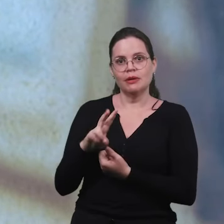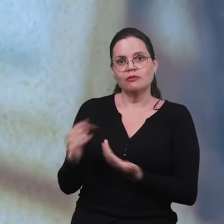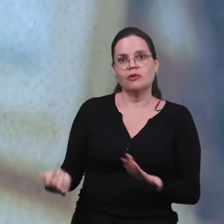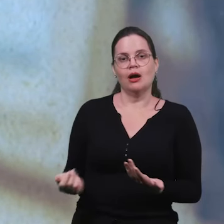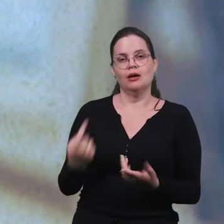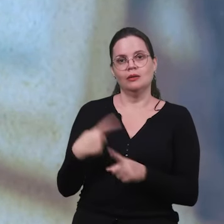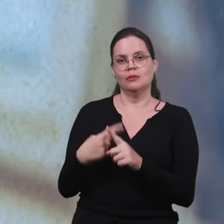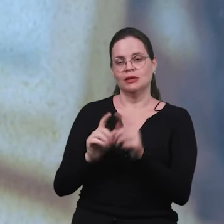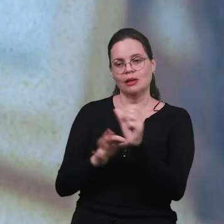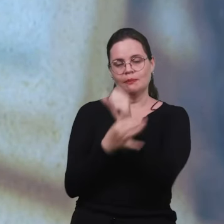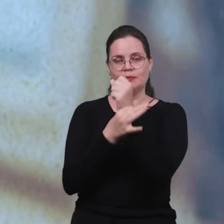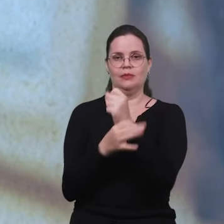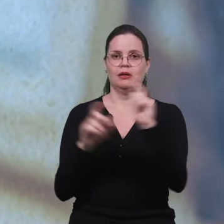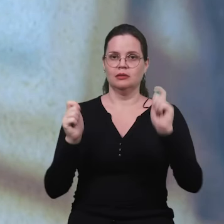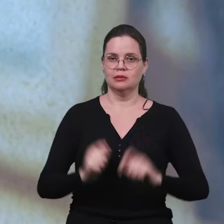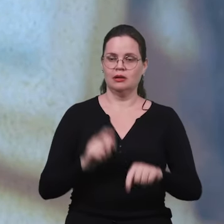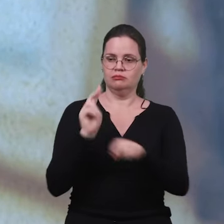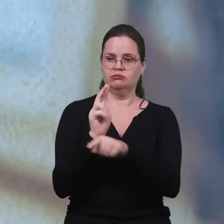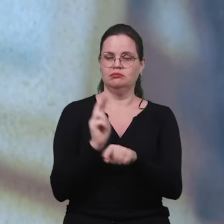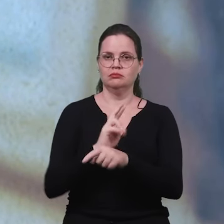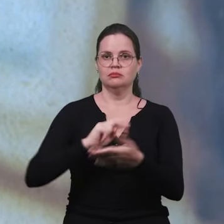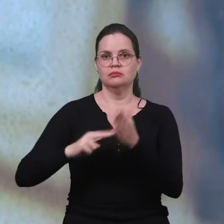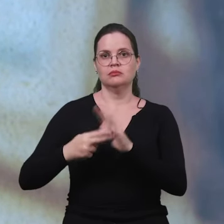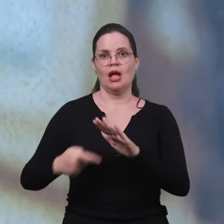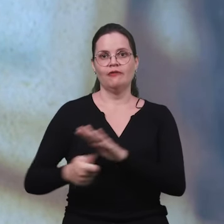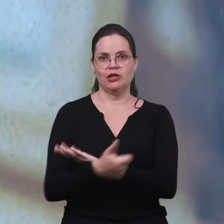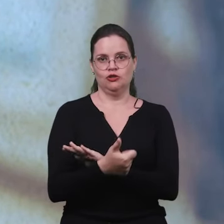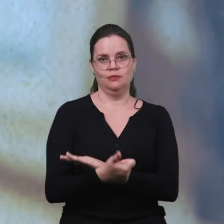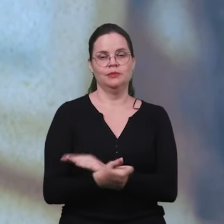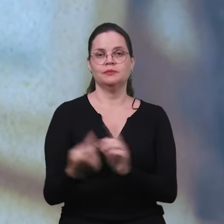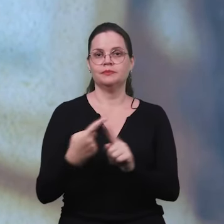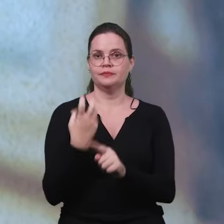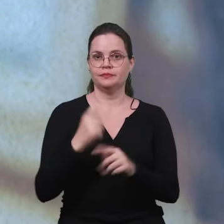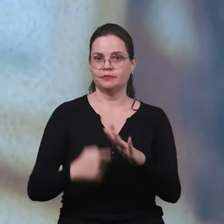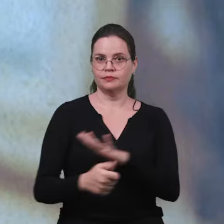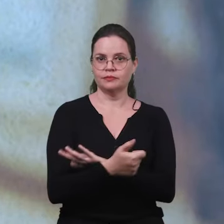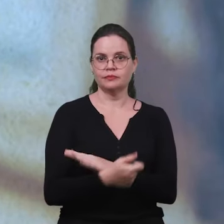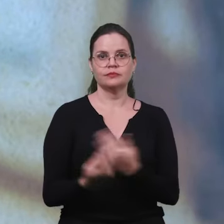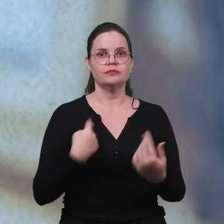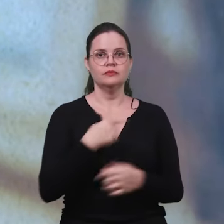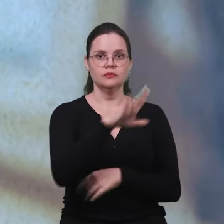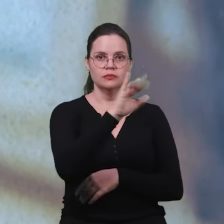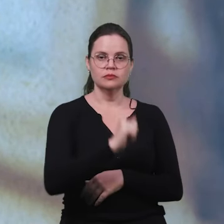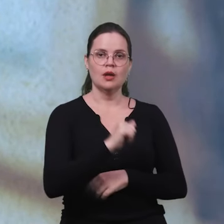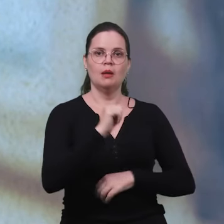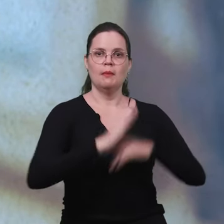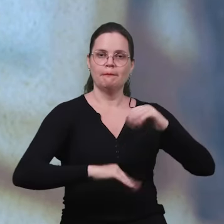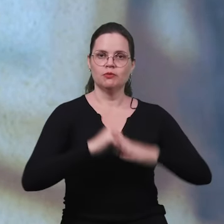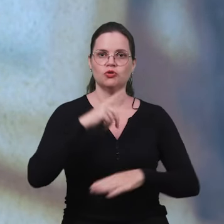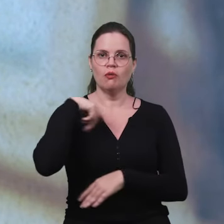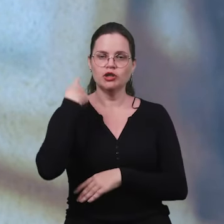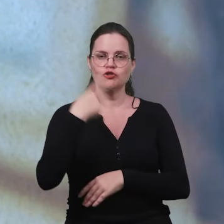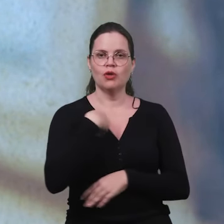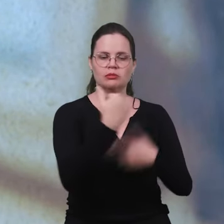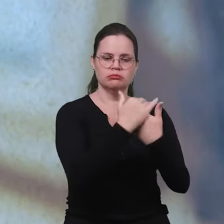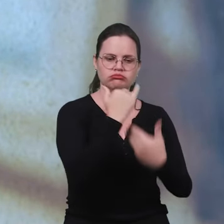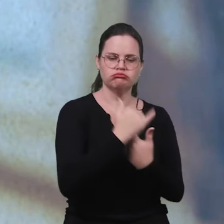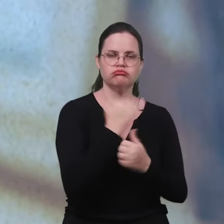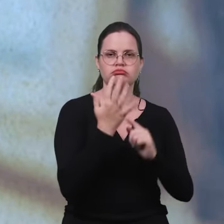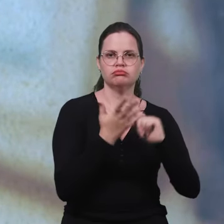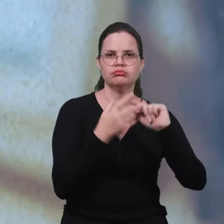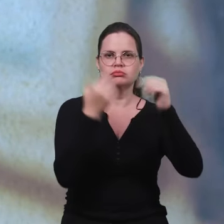Porque isso é proteção, isso é investimento, né? Quando você investe ali numa consulta, numa orientação, para que um especialista